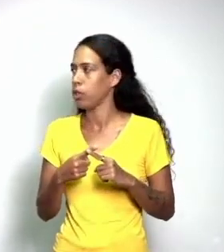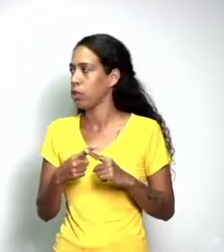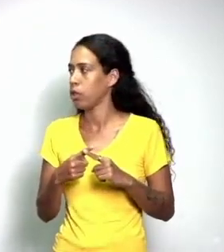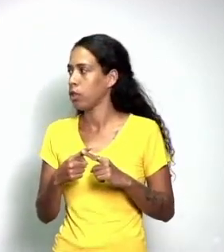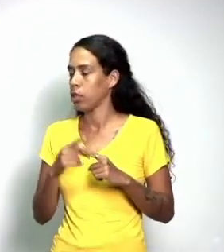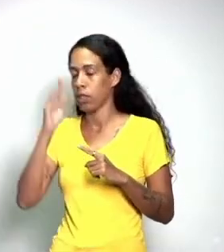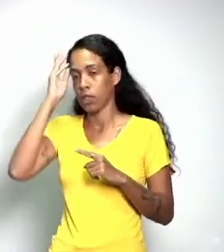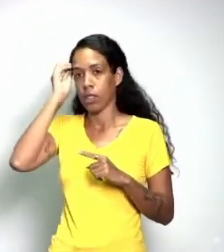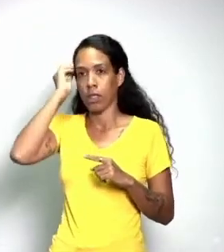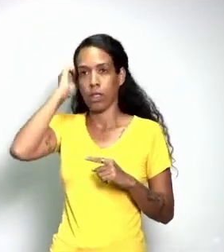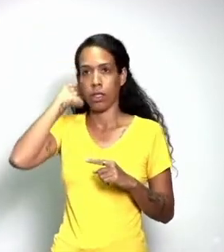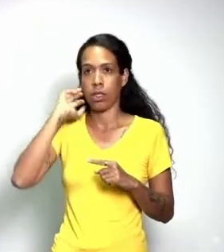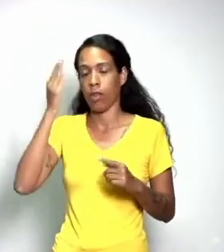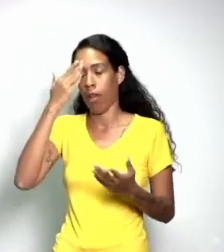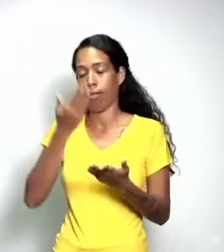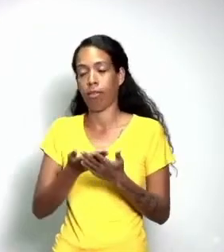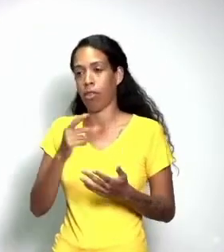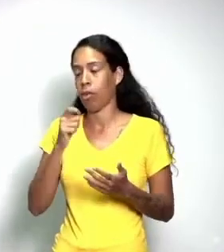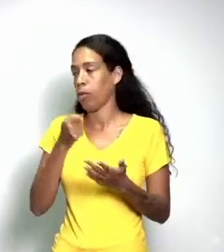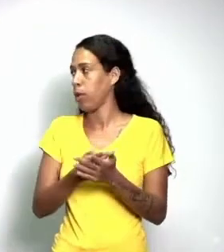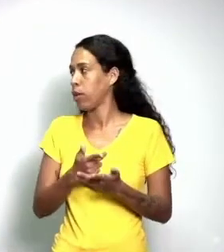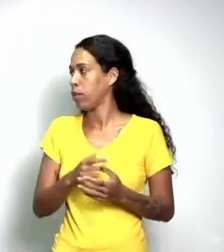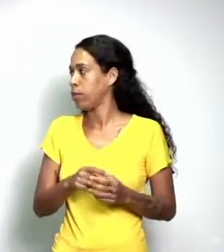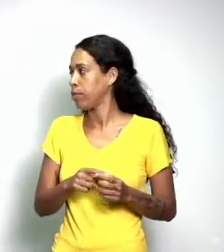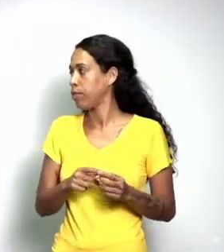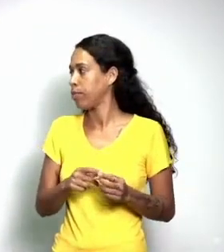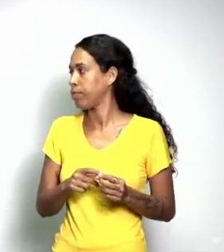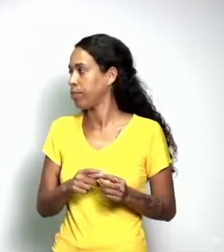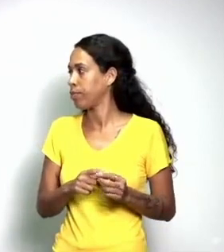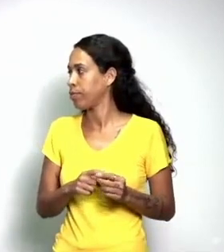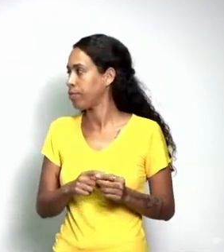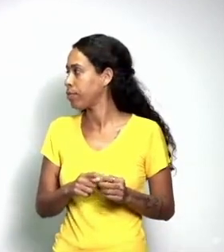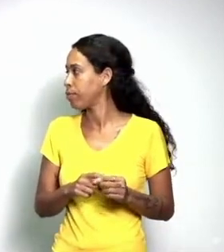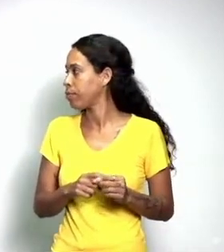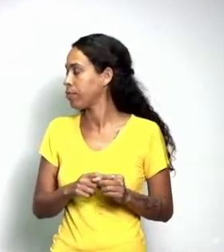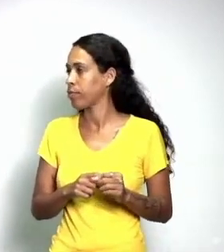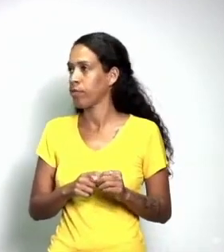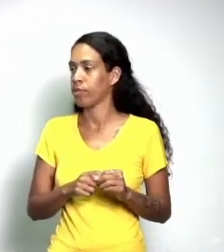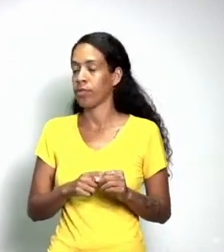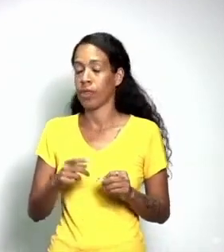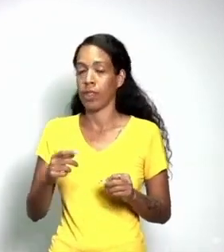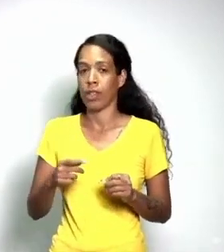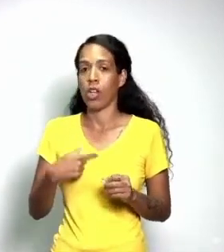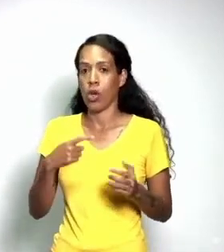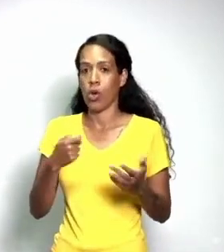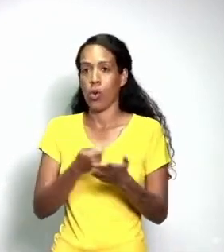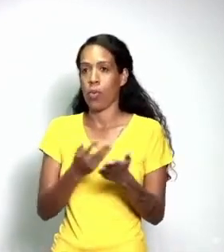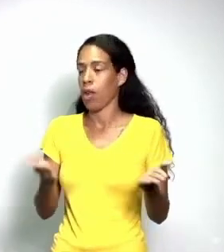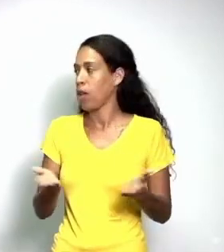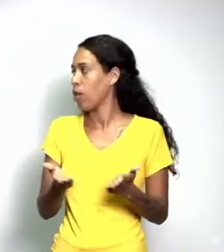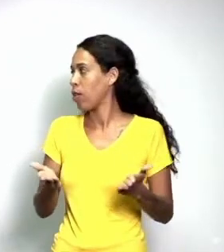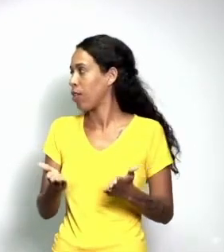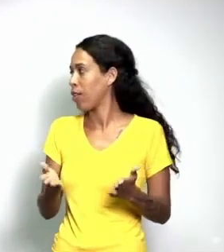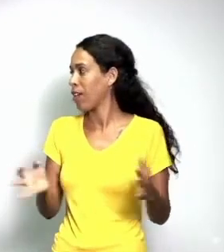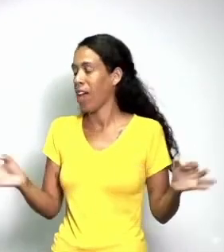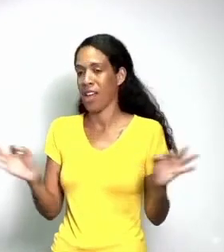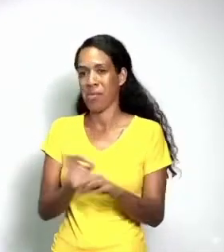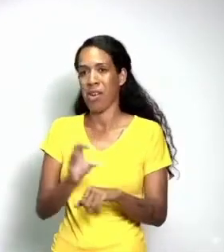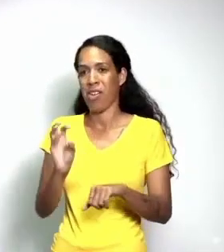isso. Eu ainda não comprei, porque eu estou dando rata, mas eu vou fazer isso agora, quando eu terminar essa